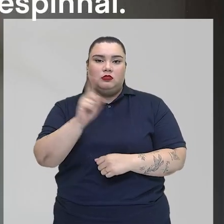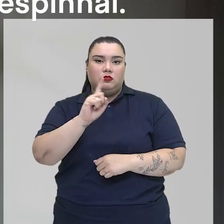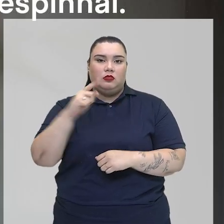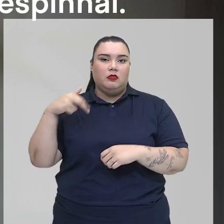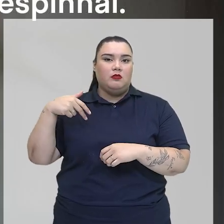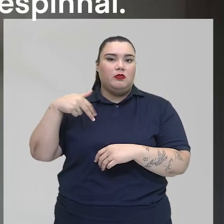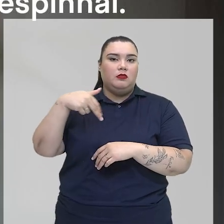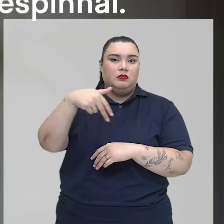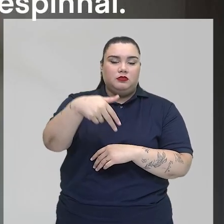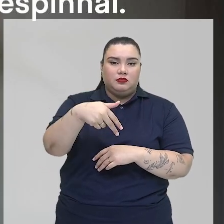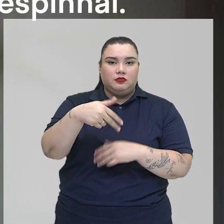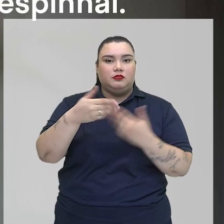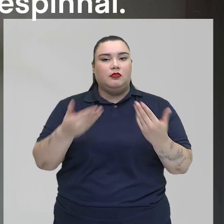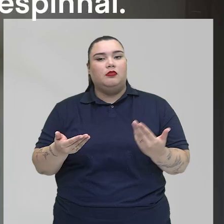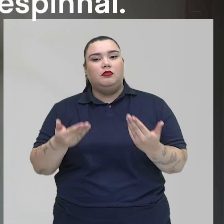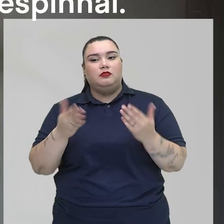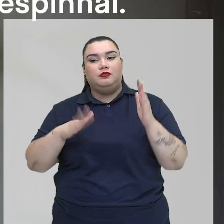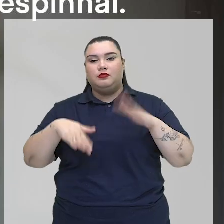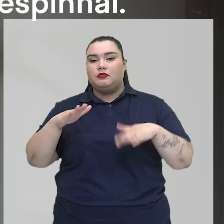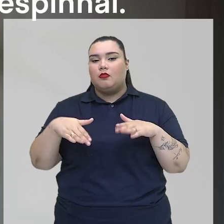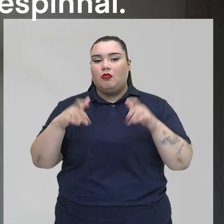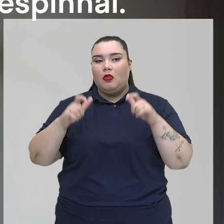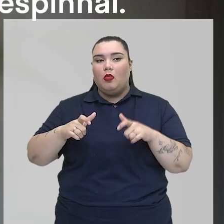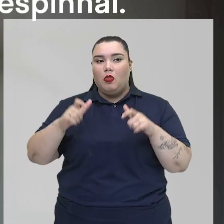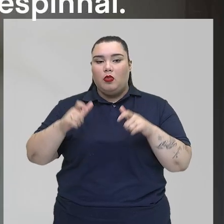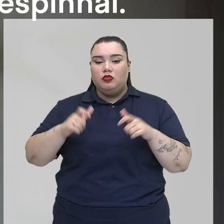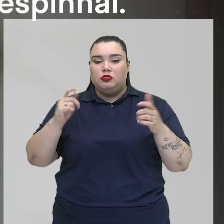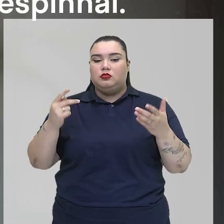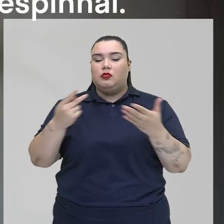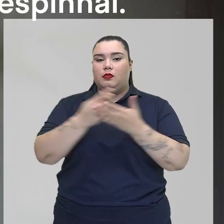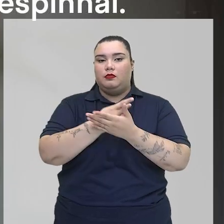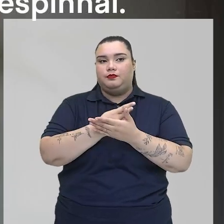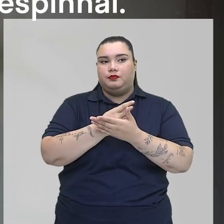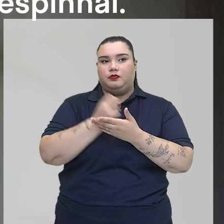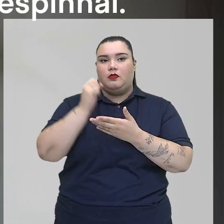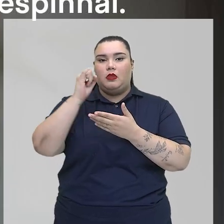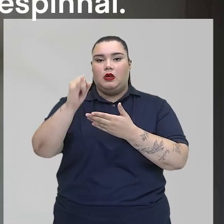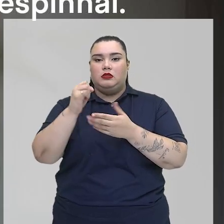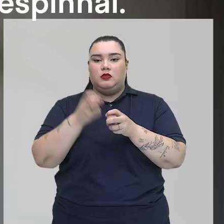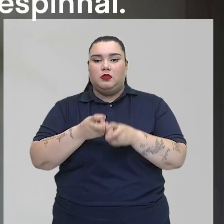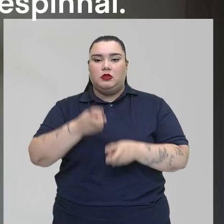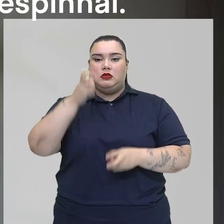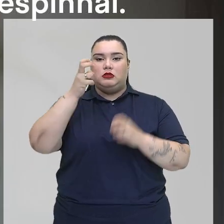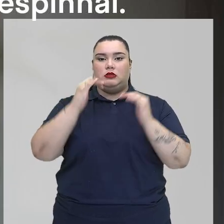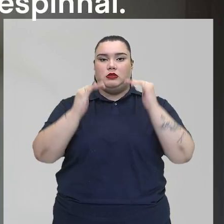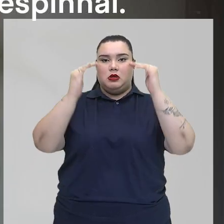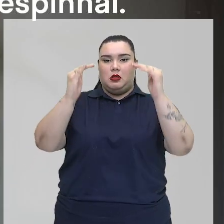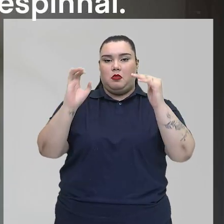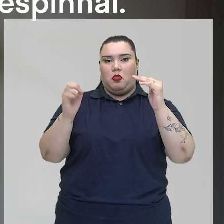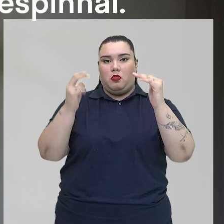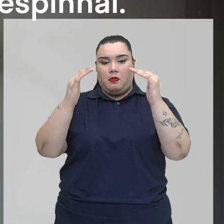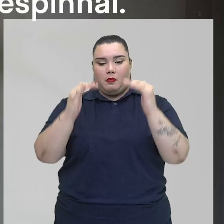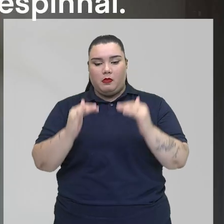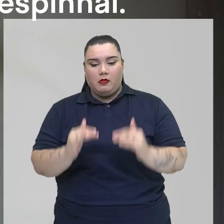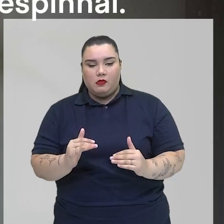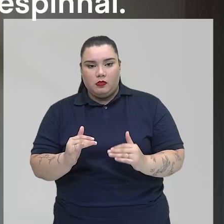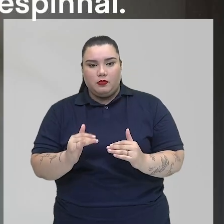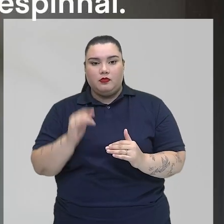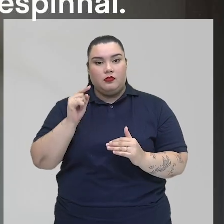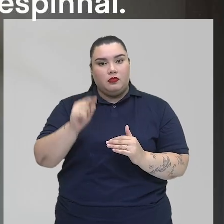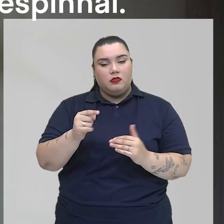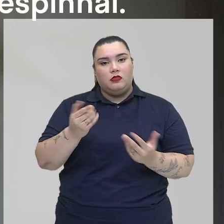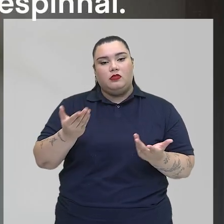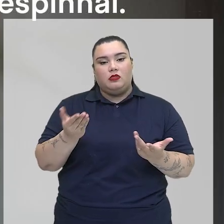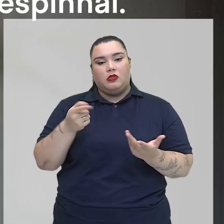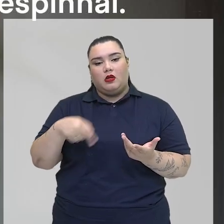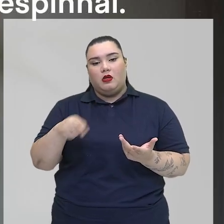mais andar, não vai conseguir, dependendo de onde foi essa lesão, se foi mais em cima, se foi mais embaixo, a partir daquela lesão,